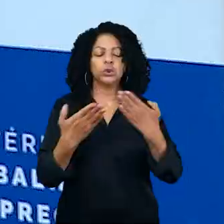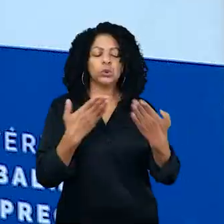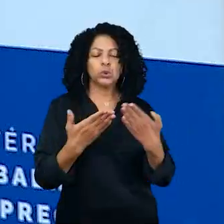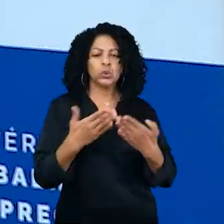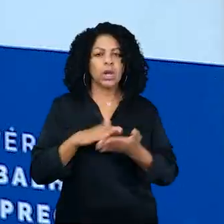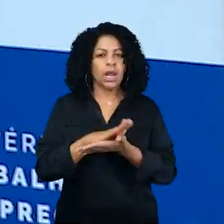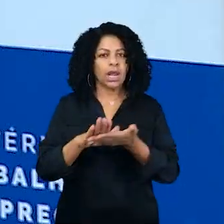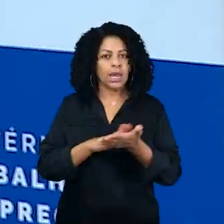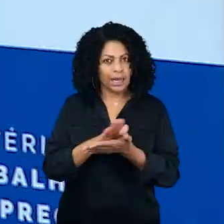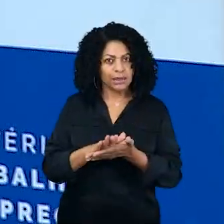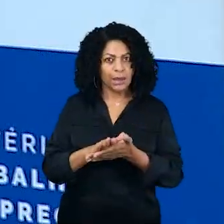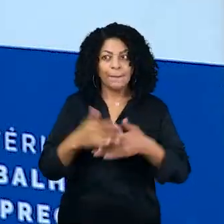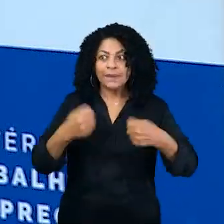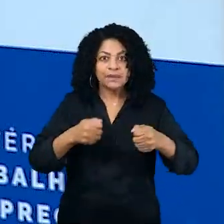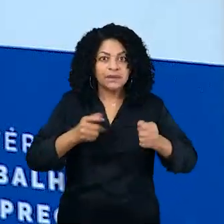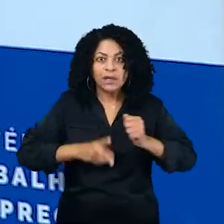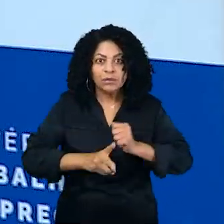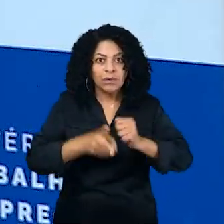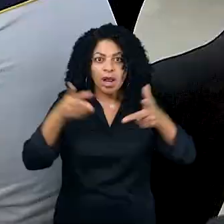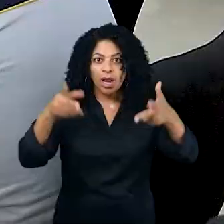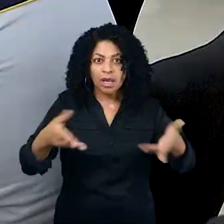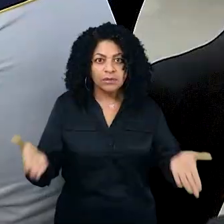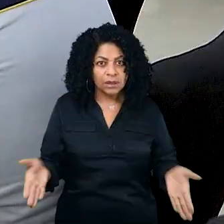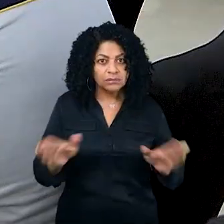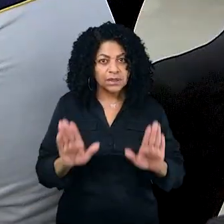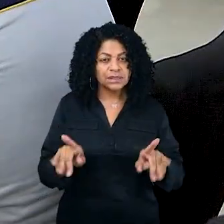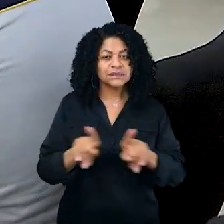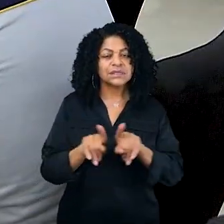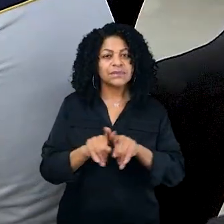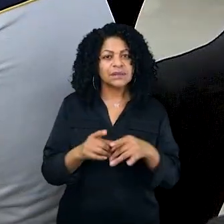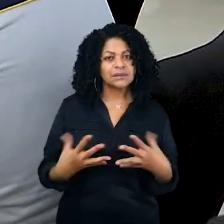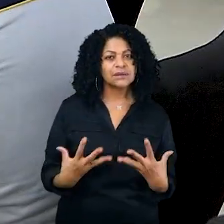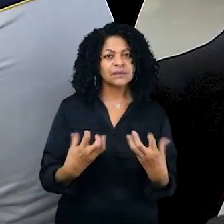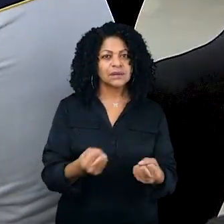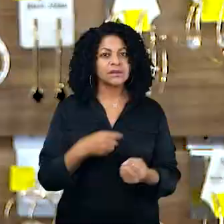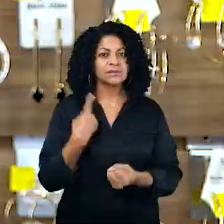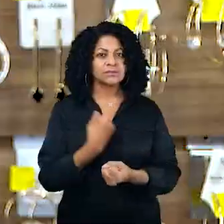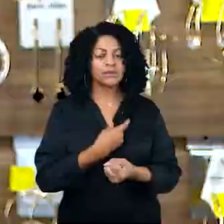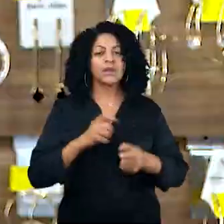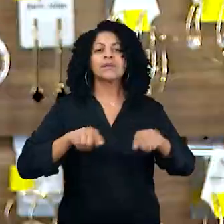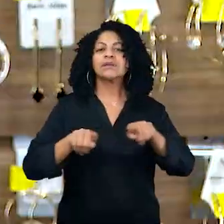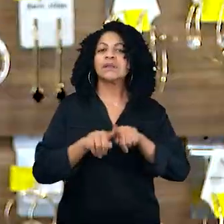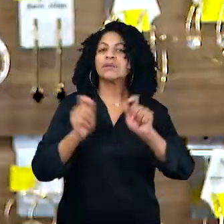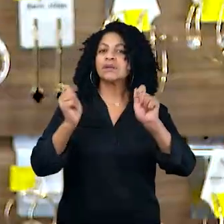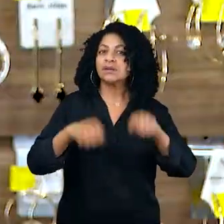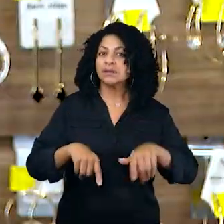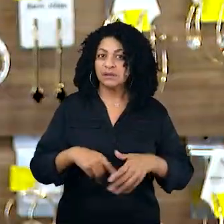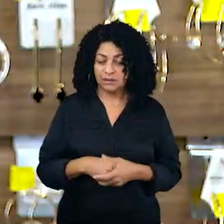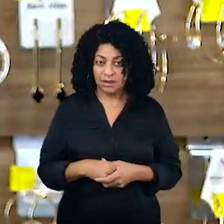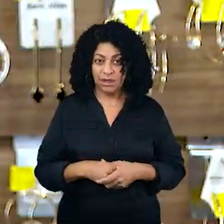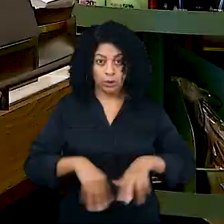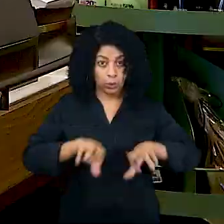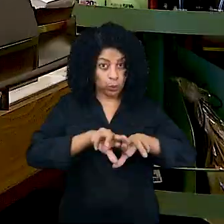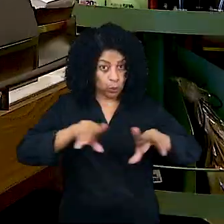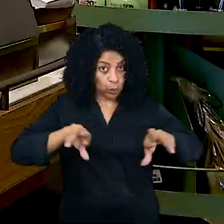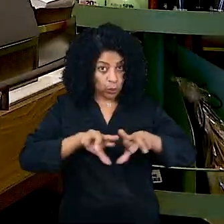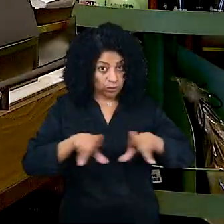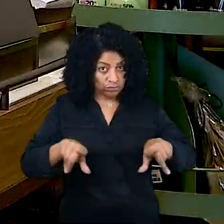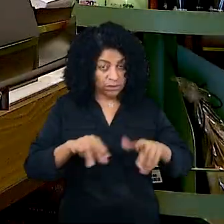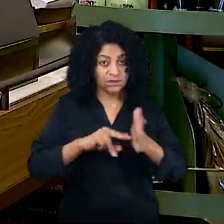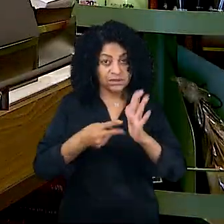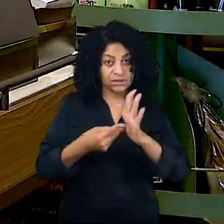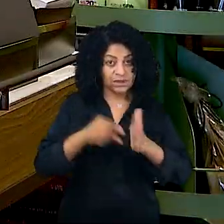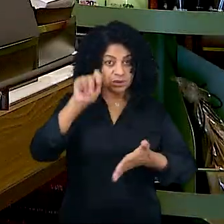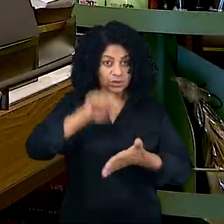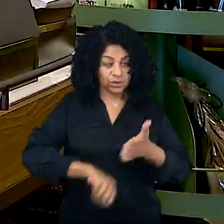comparar pessoas que estão trabalhando no mesmo lugar. Mas ela permite que a gente veja se as situações têm diversidade,